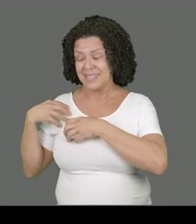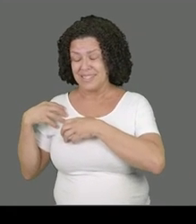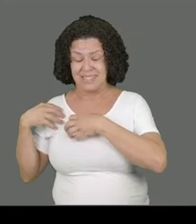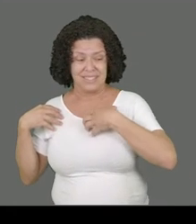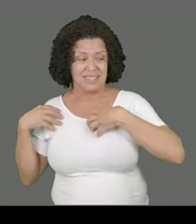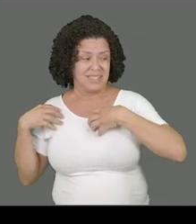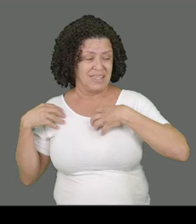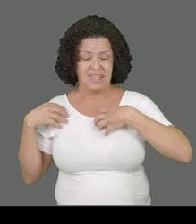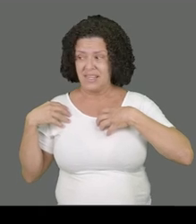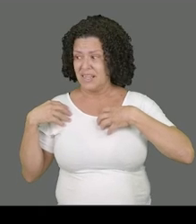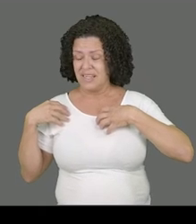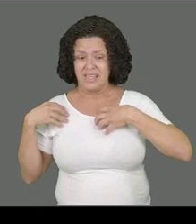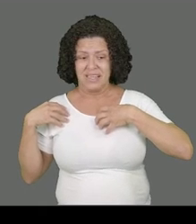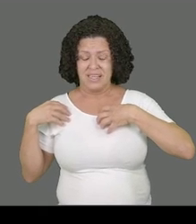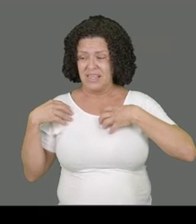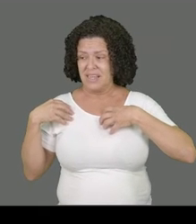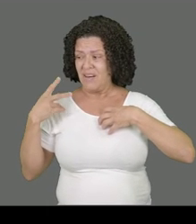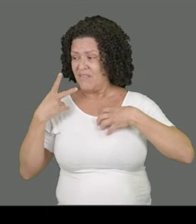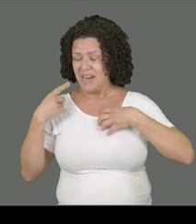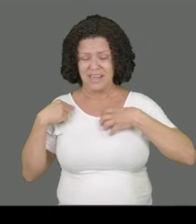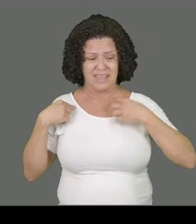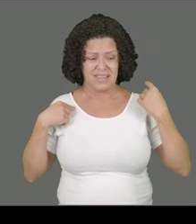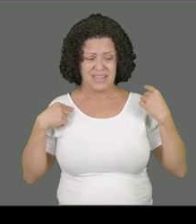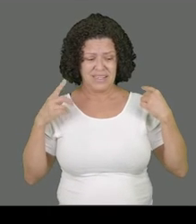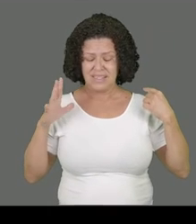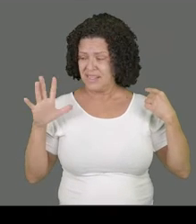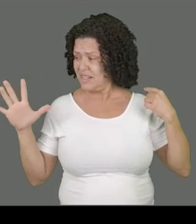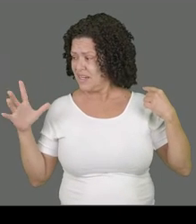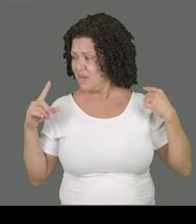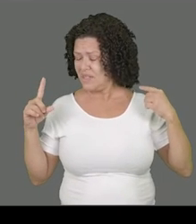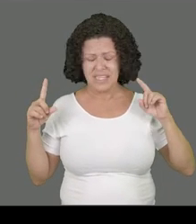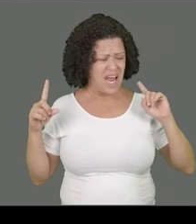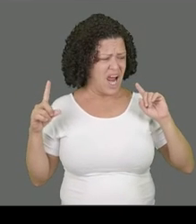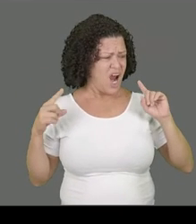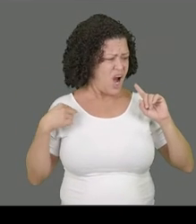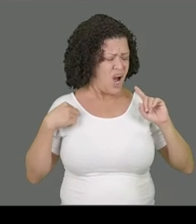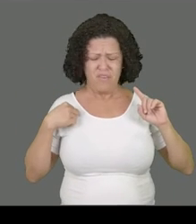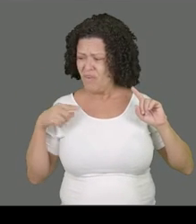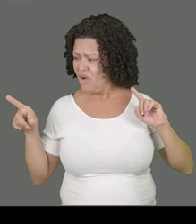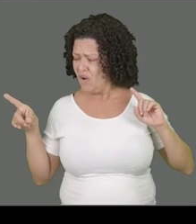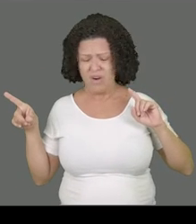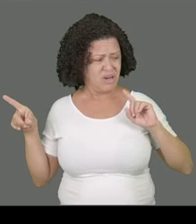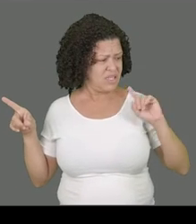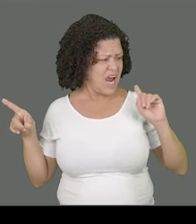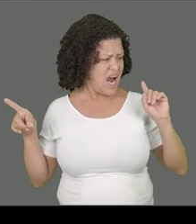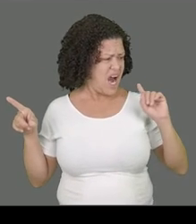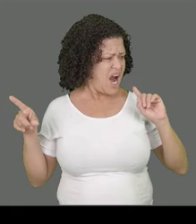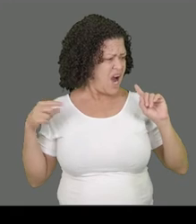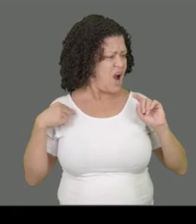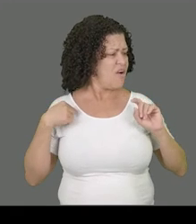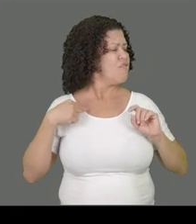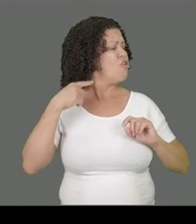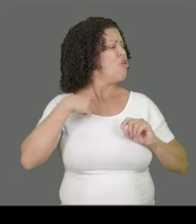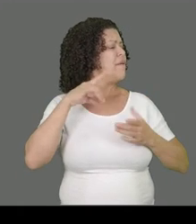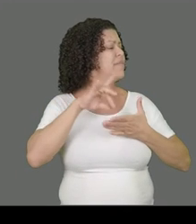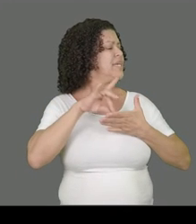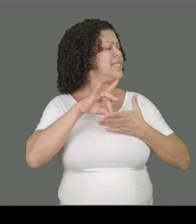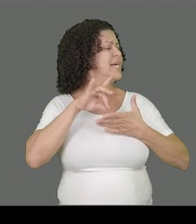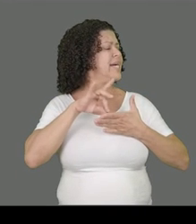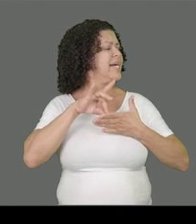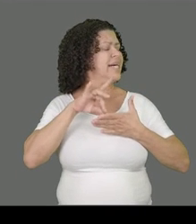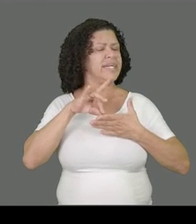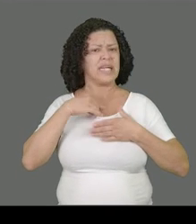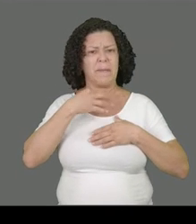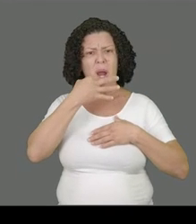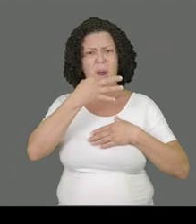querendo reagir, que está sempre querendo dizer para o outro, não, eu sou o